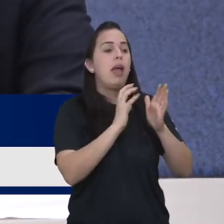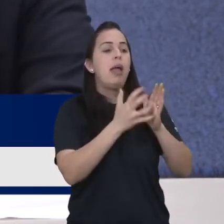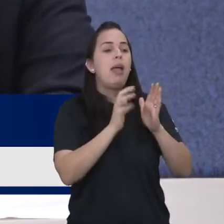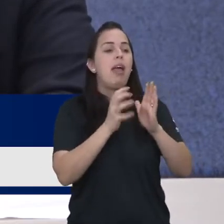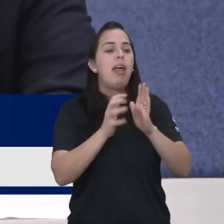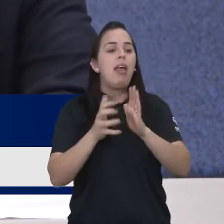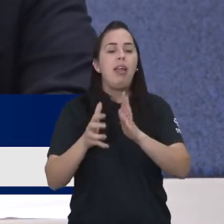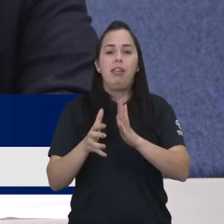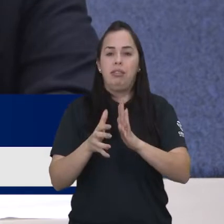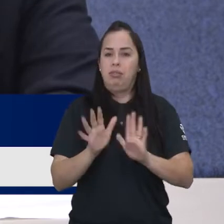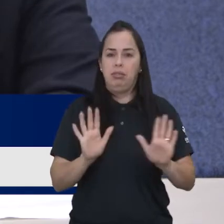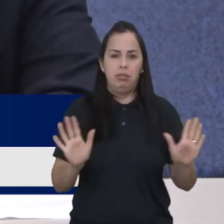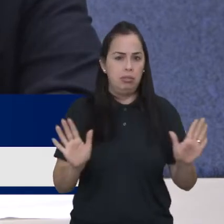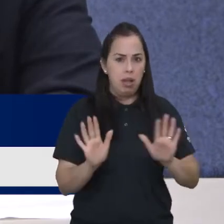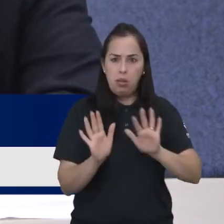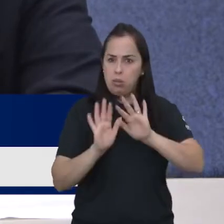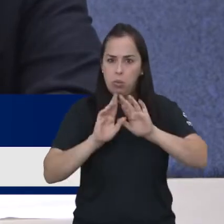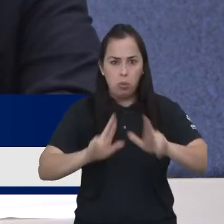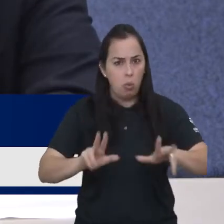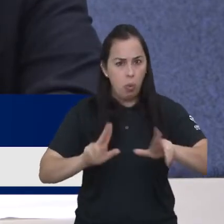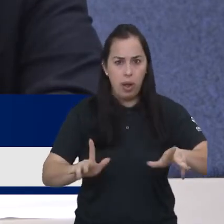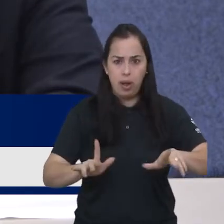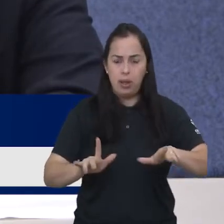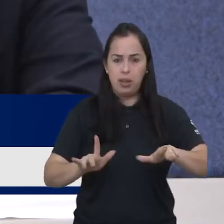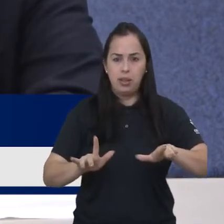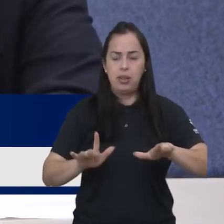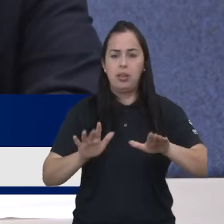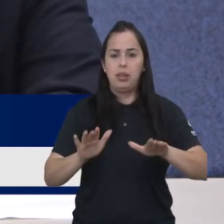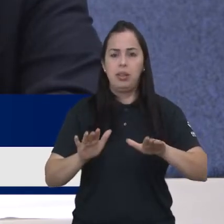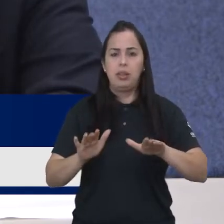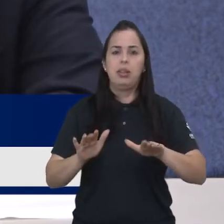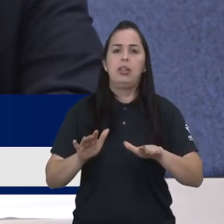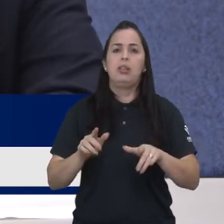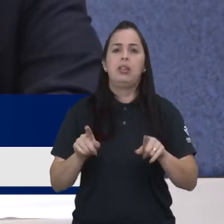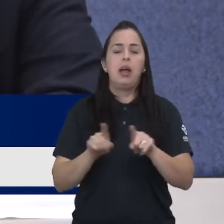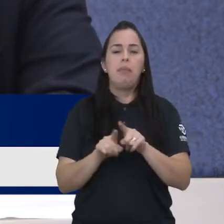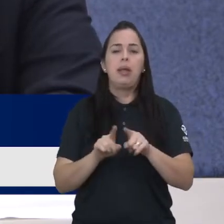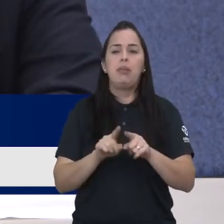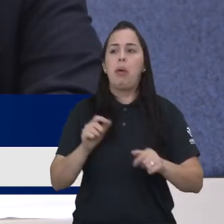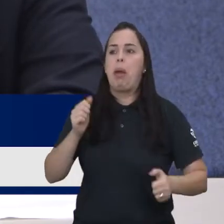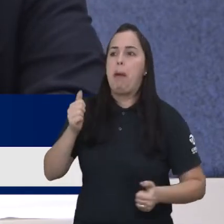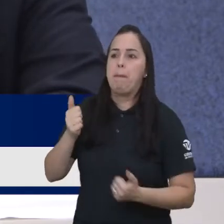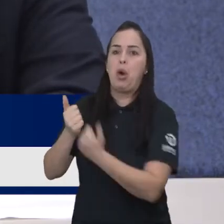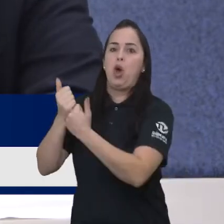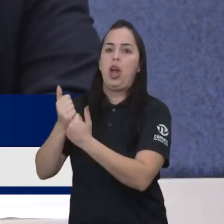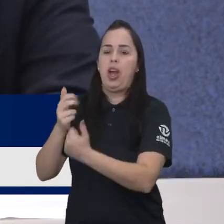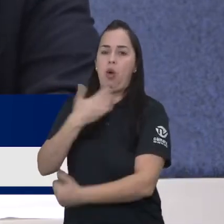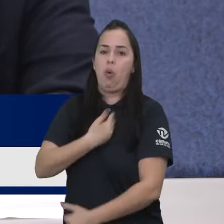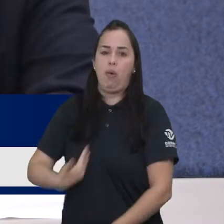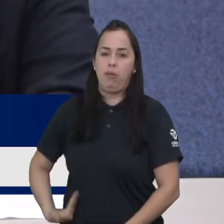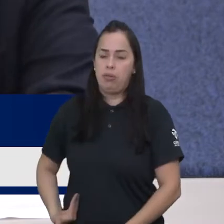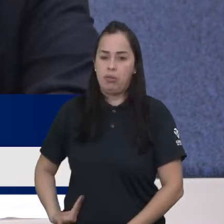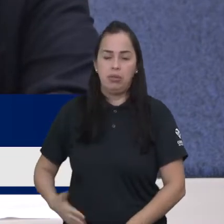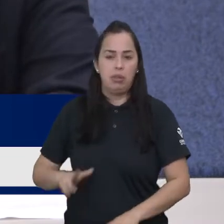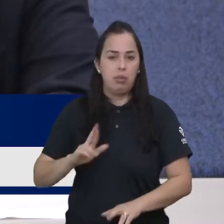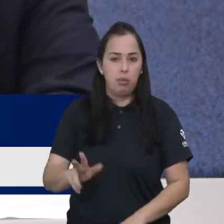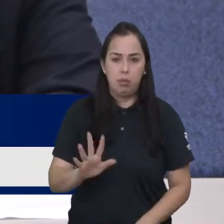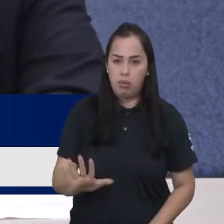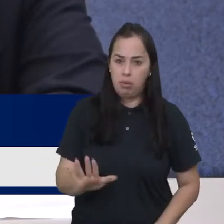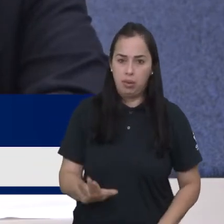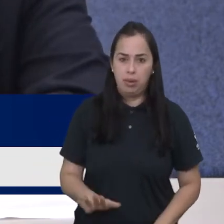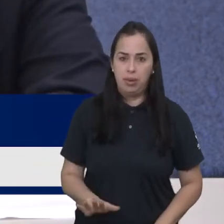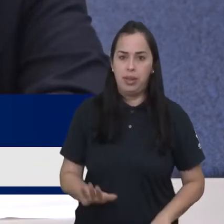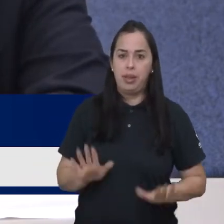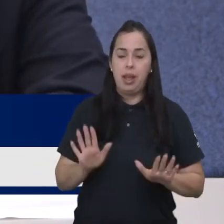ideológica, e nem ter questão de ser base de apoio do governo, oposição ao governo, ou